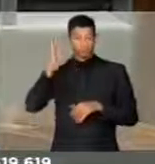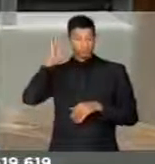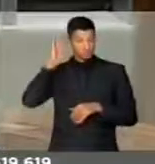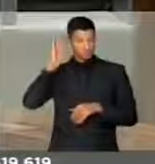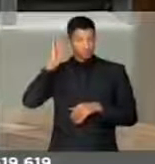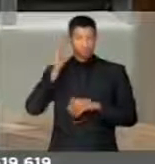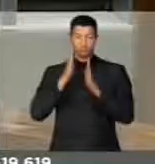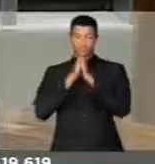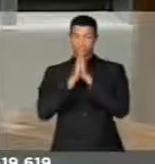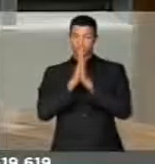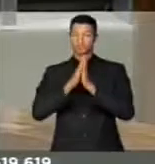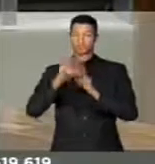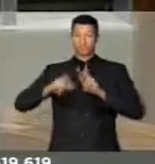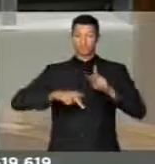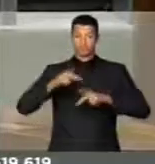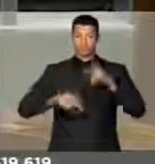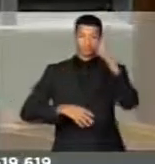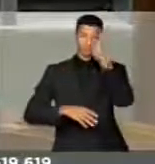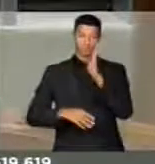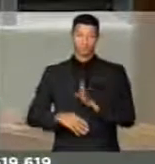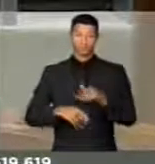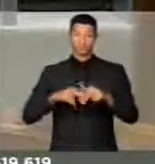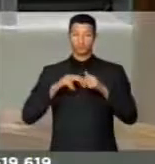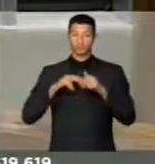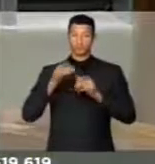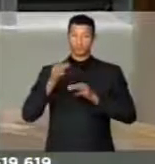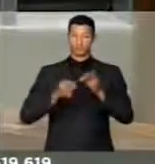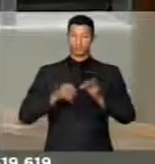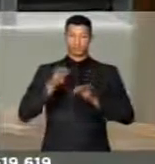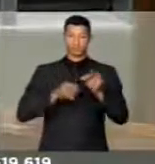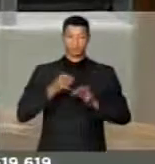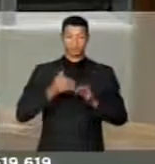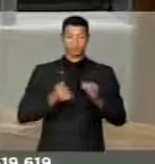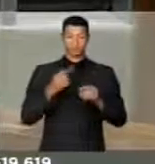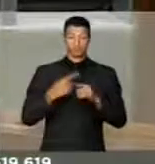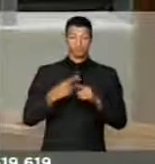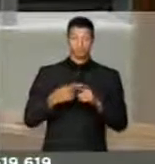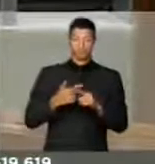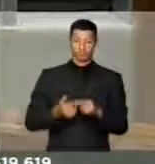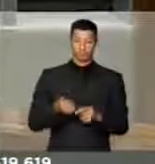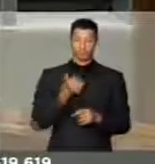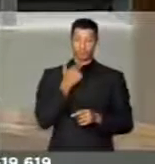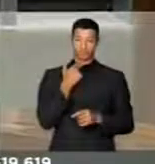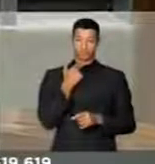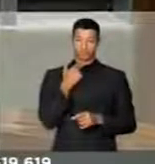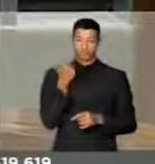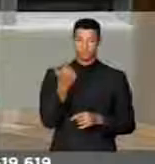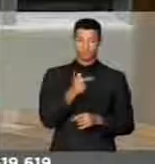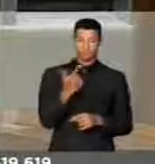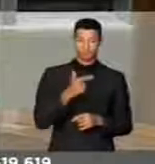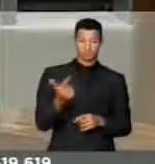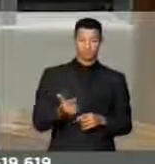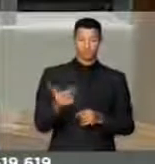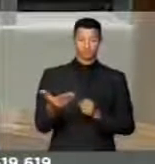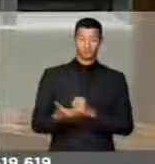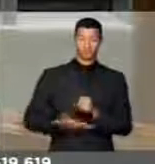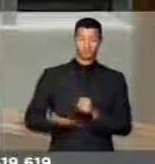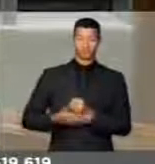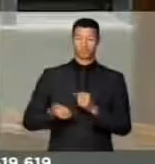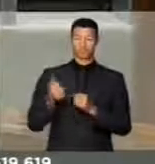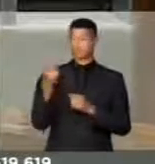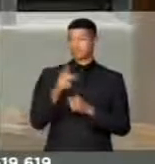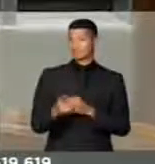o clamor do povo brasileiro por justiça, pois não pode existir a paz